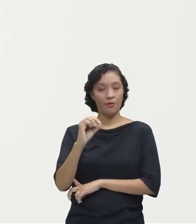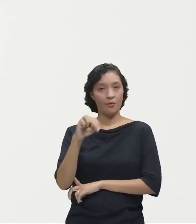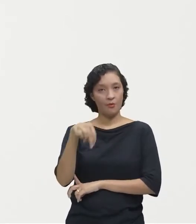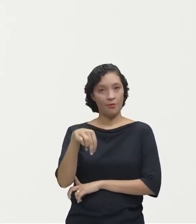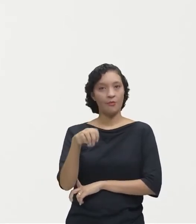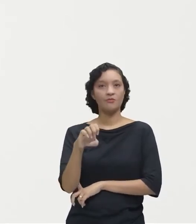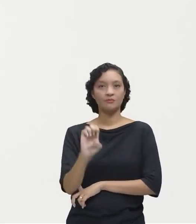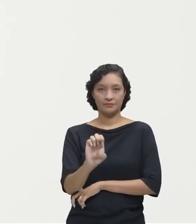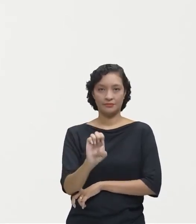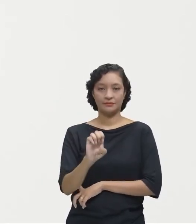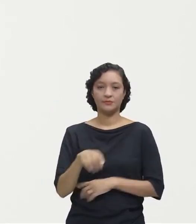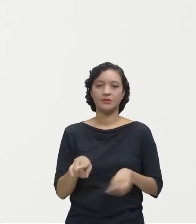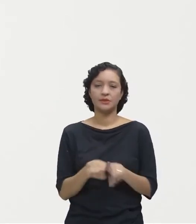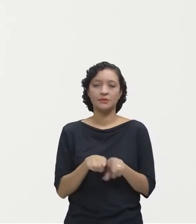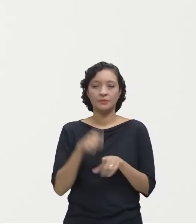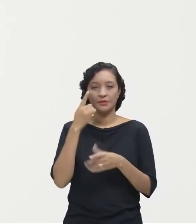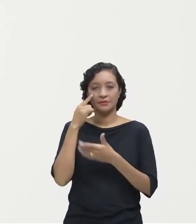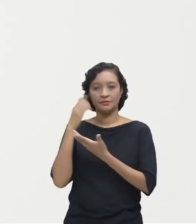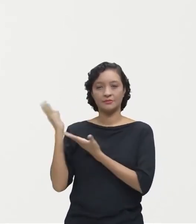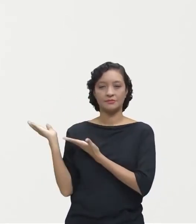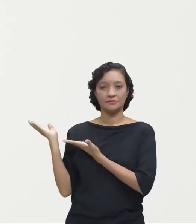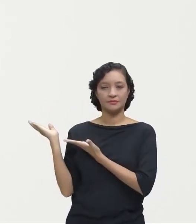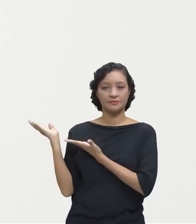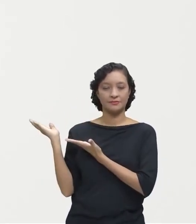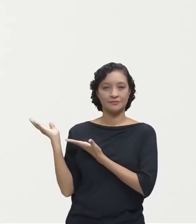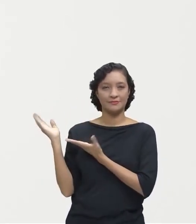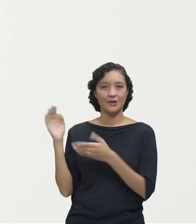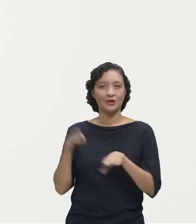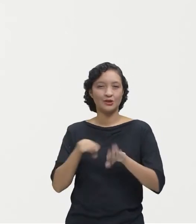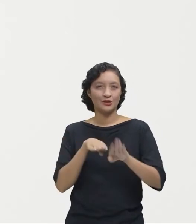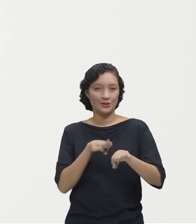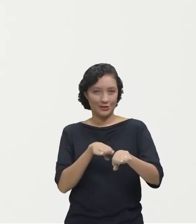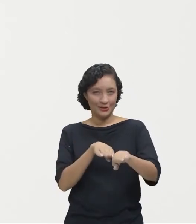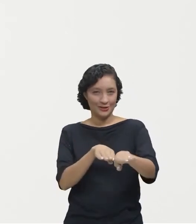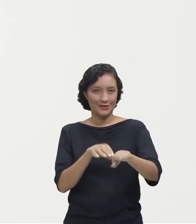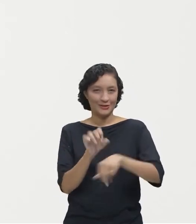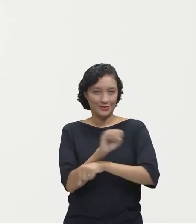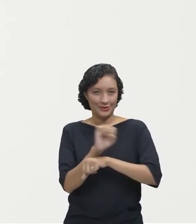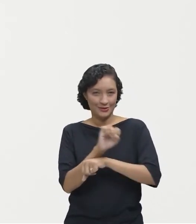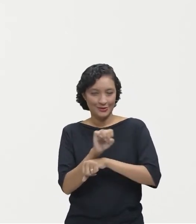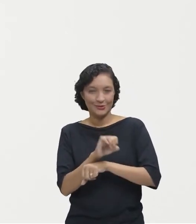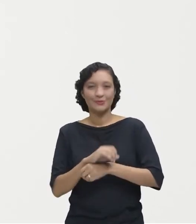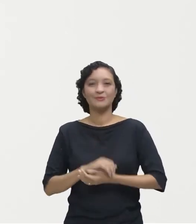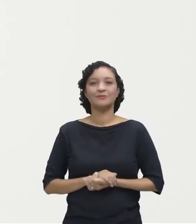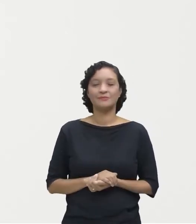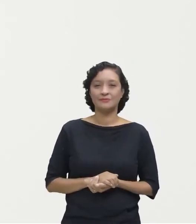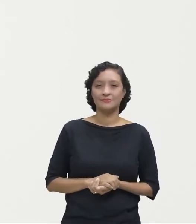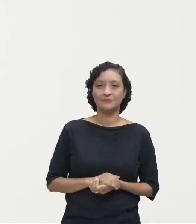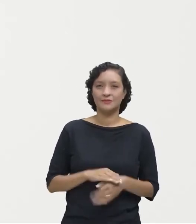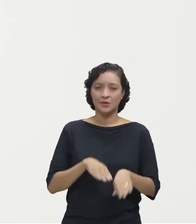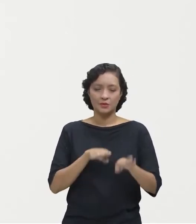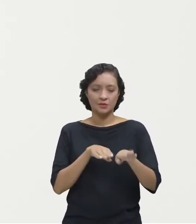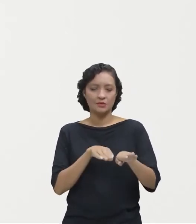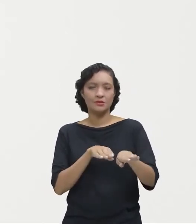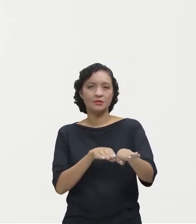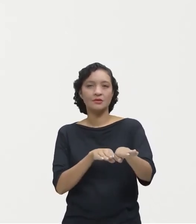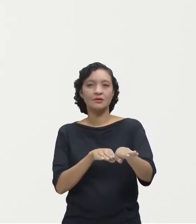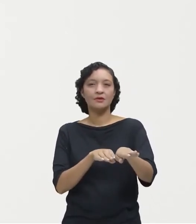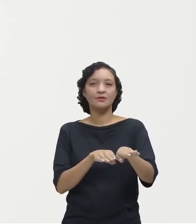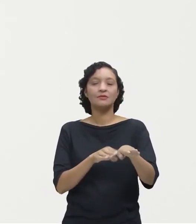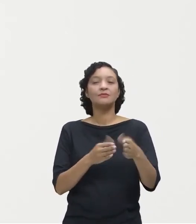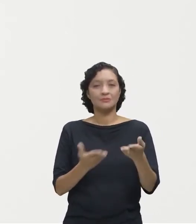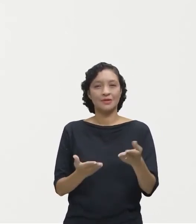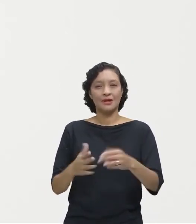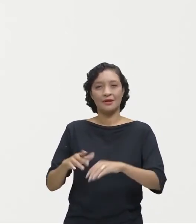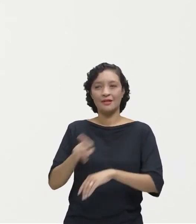viram? Isso é um cone de trânsito. Trânsito é o quê? Lá, onde